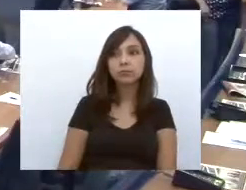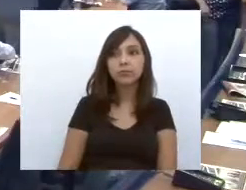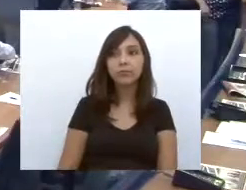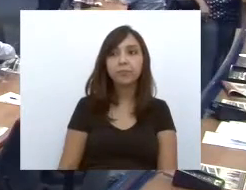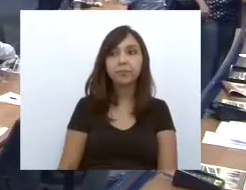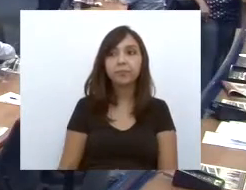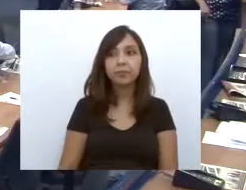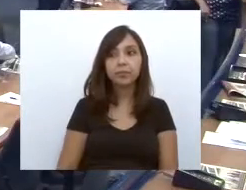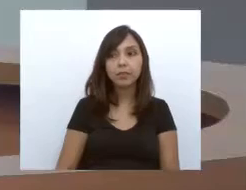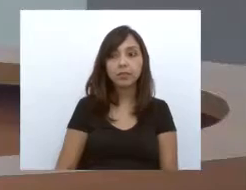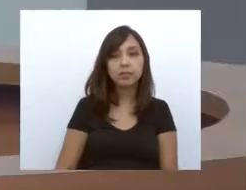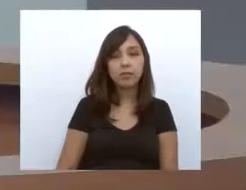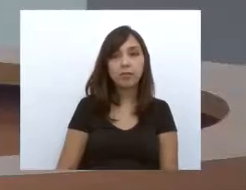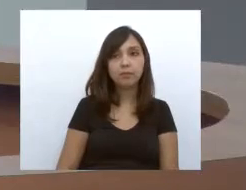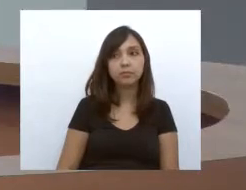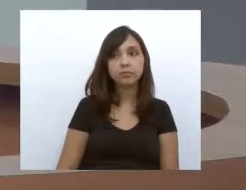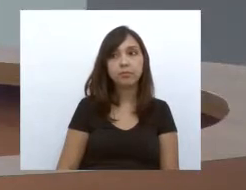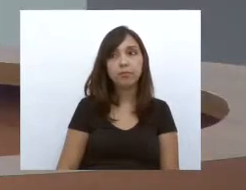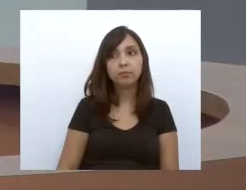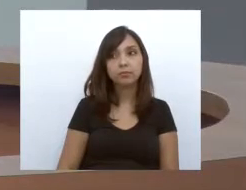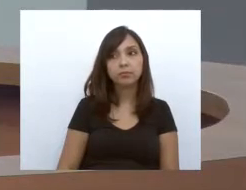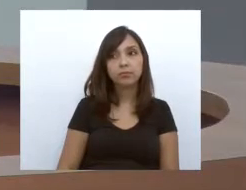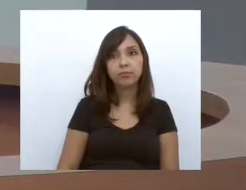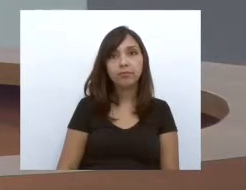essa questão,